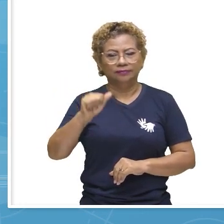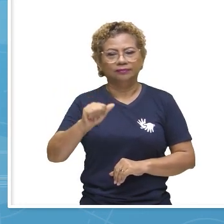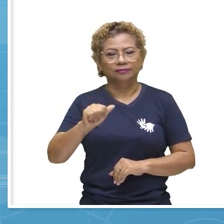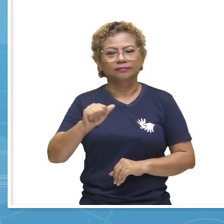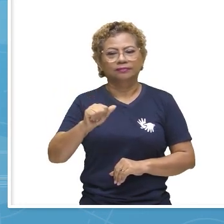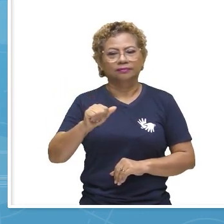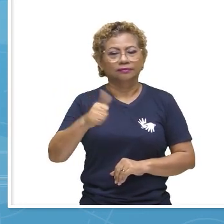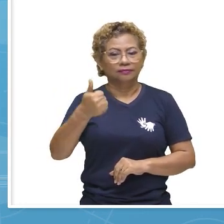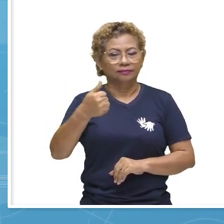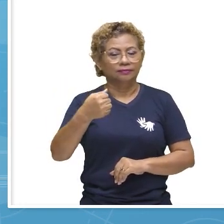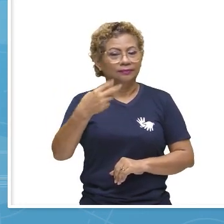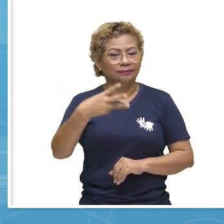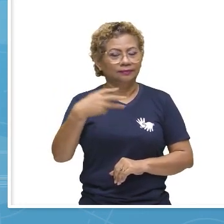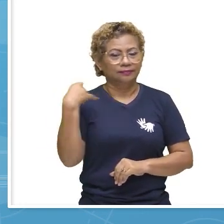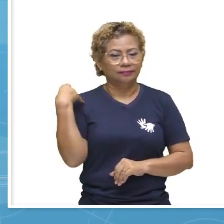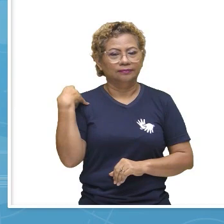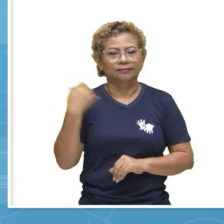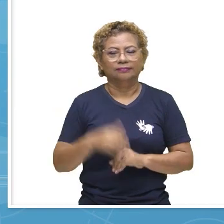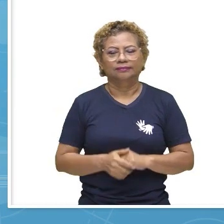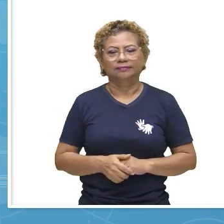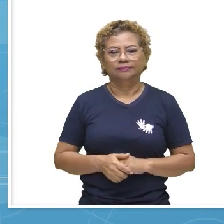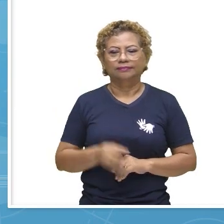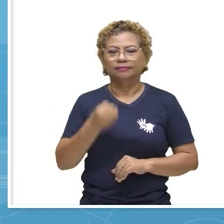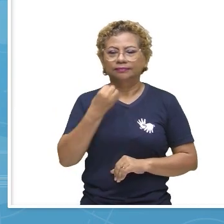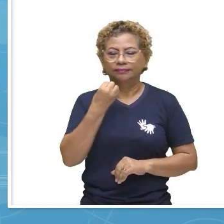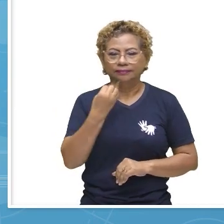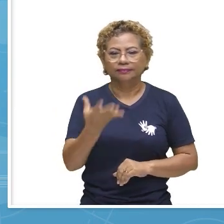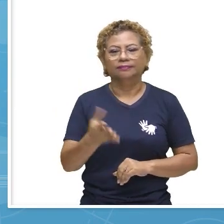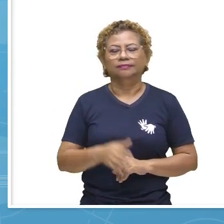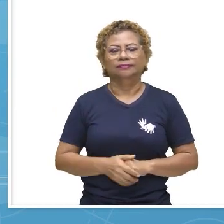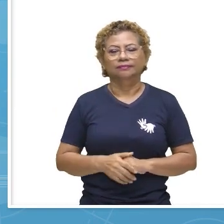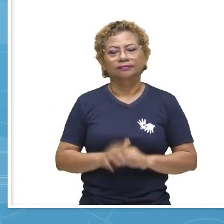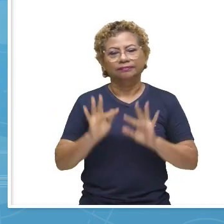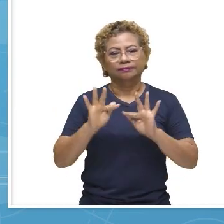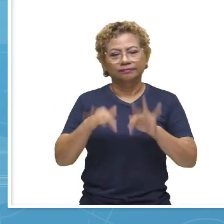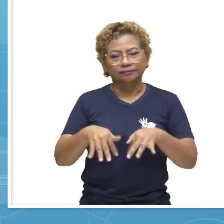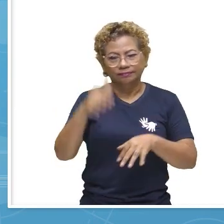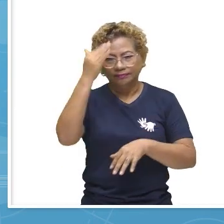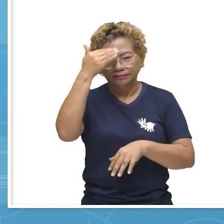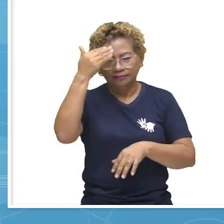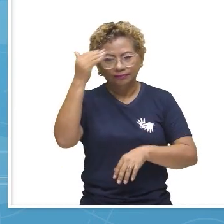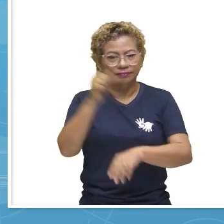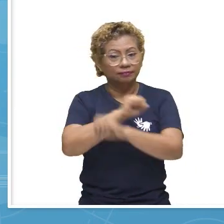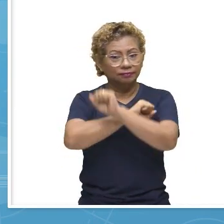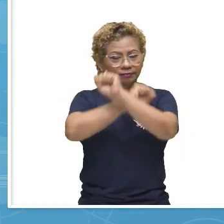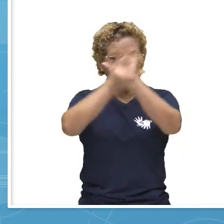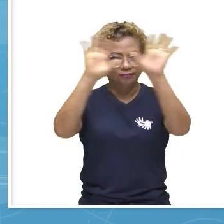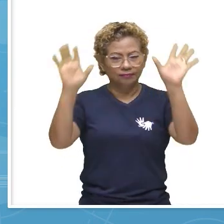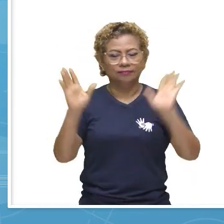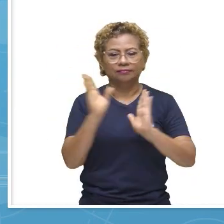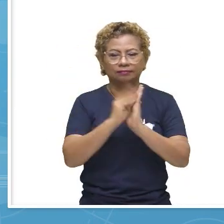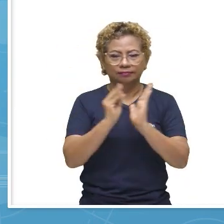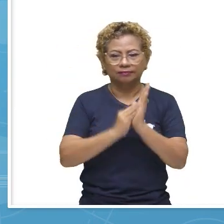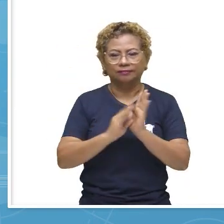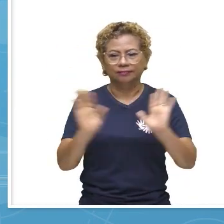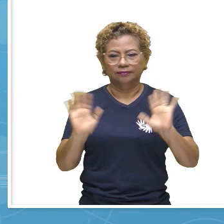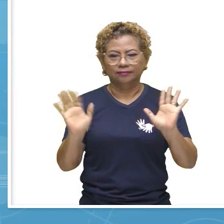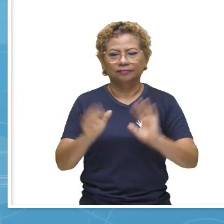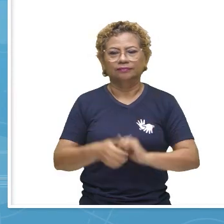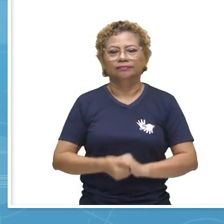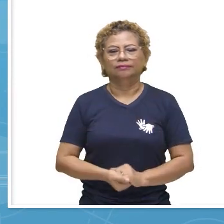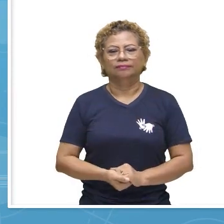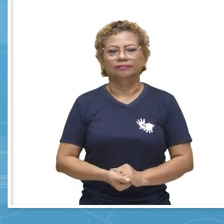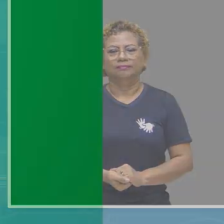Muito bem, essas foram as nossas atividades. Espero que tenham compreendido aí o nosso conteúdo e até uma próxima.